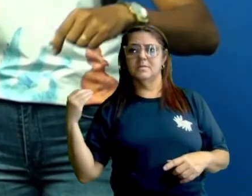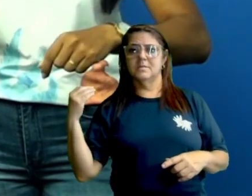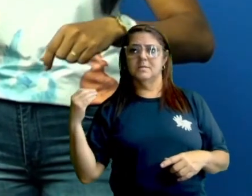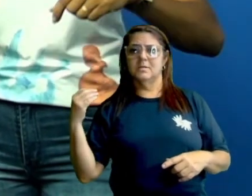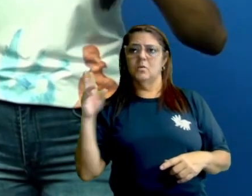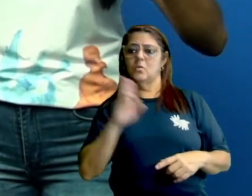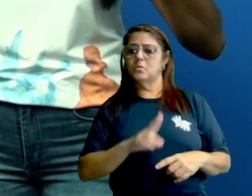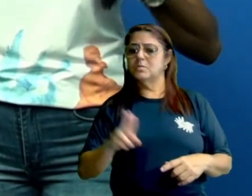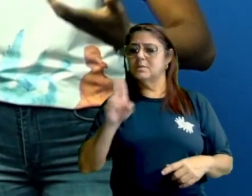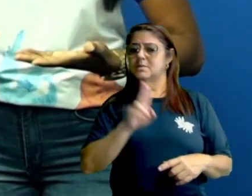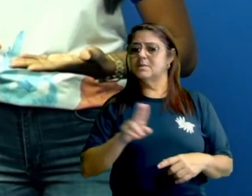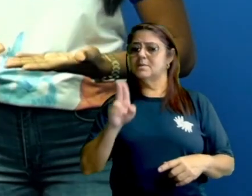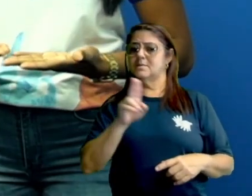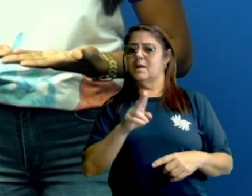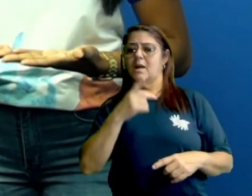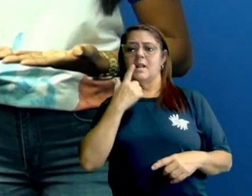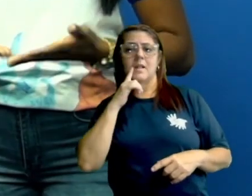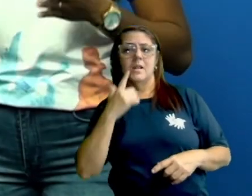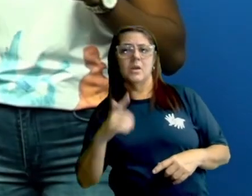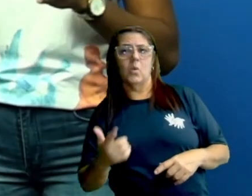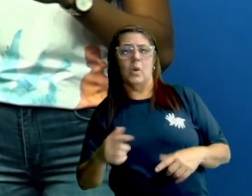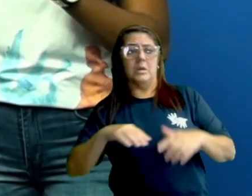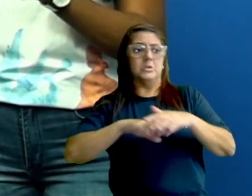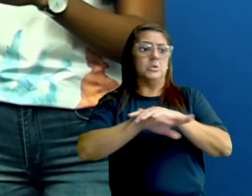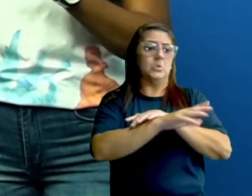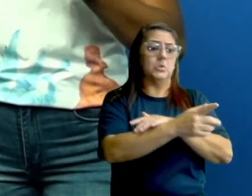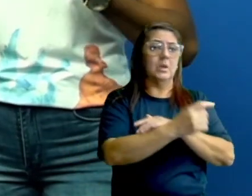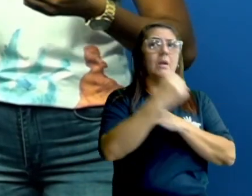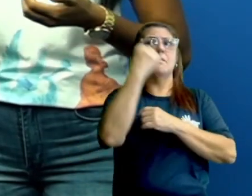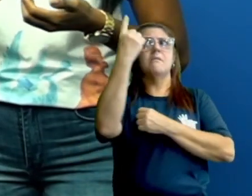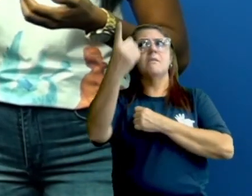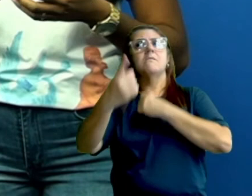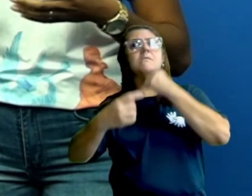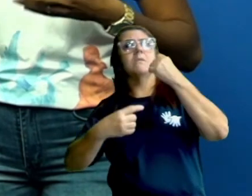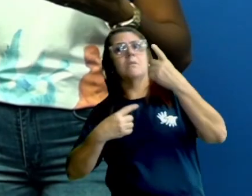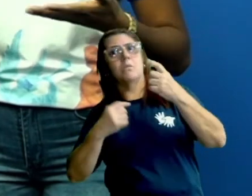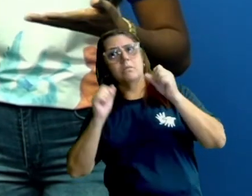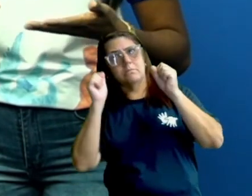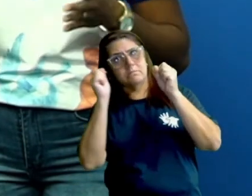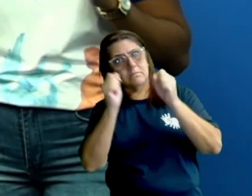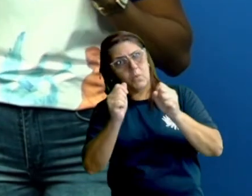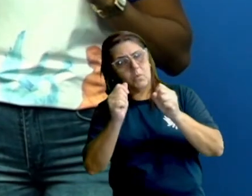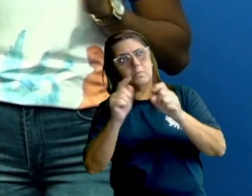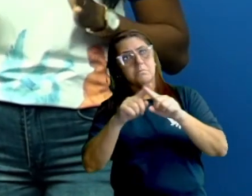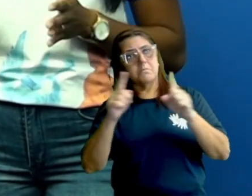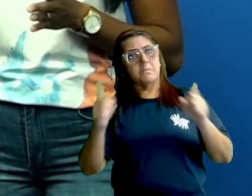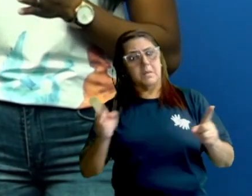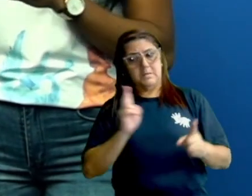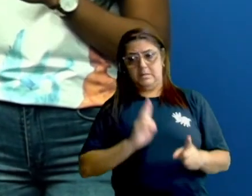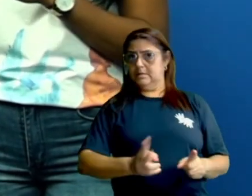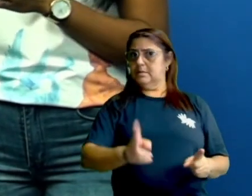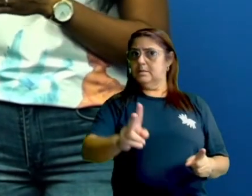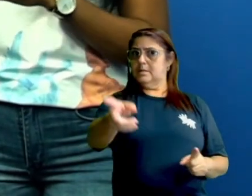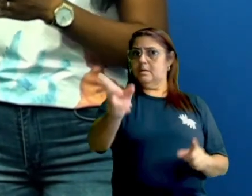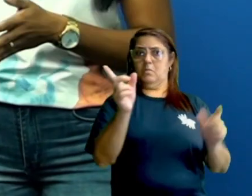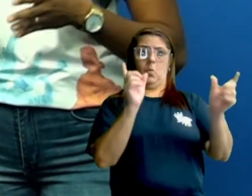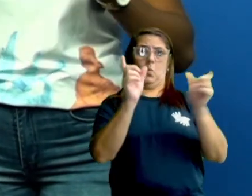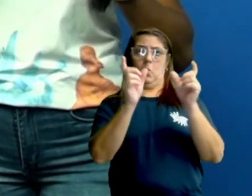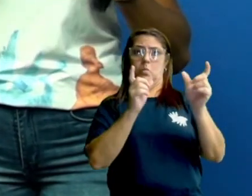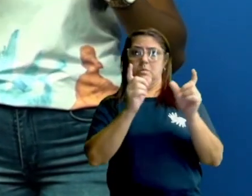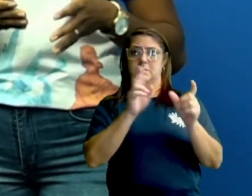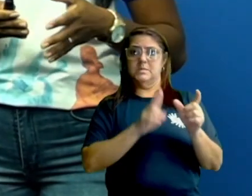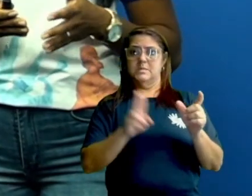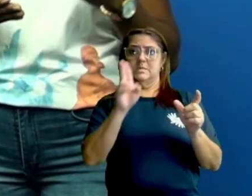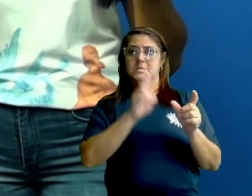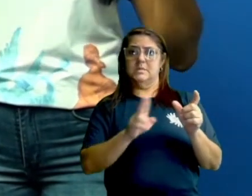não pode ficar como hábito. Uma vez ou outra, ótimo, ajuda. Mas nem sempre ela pode ser